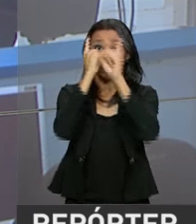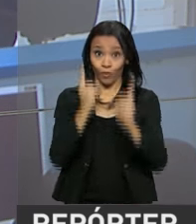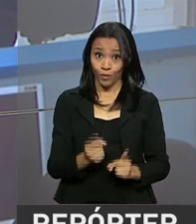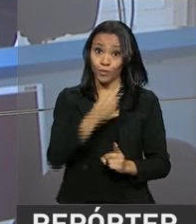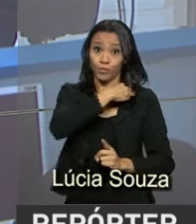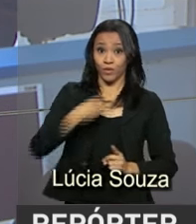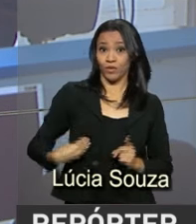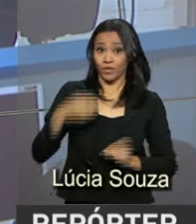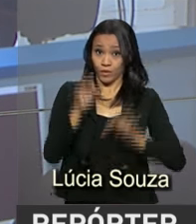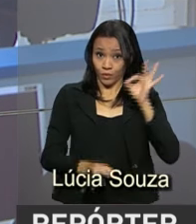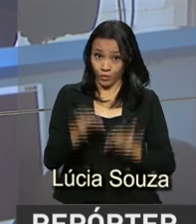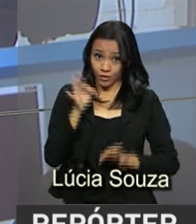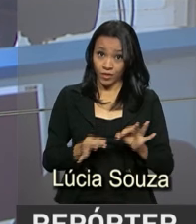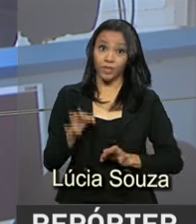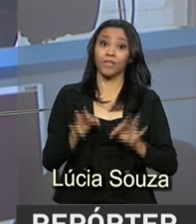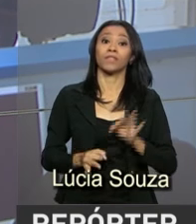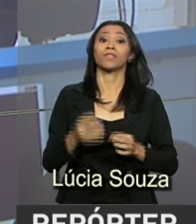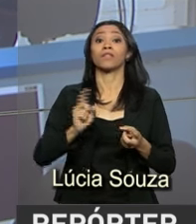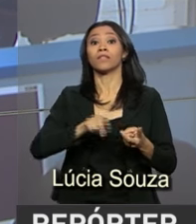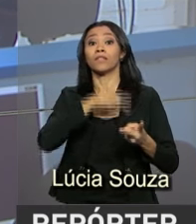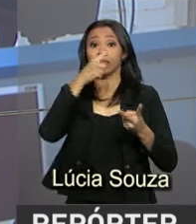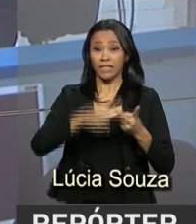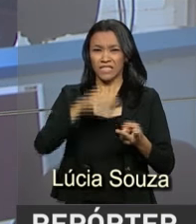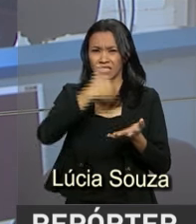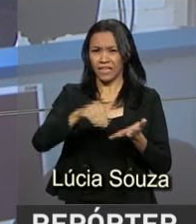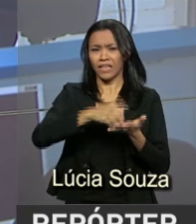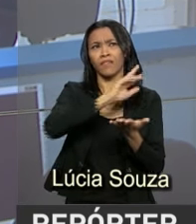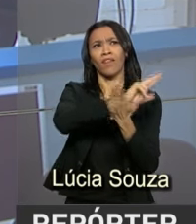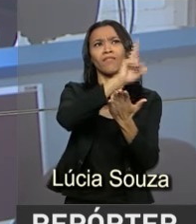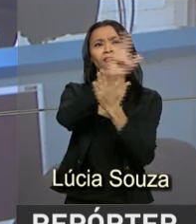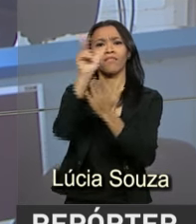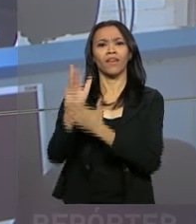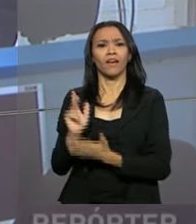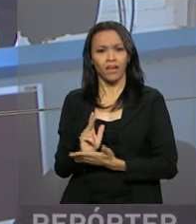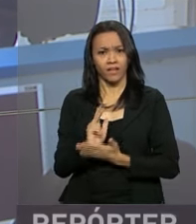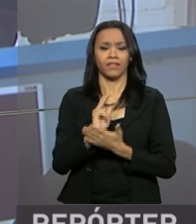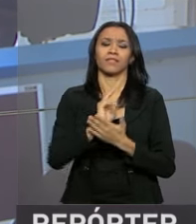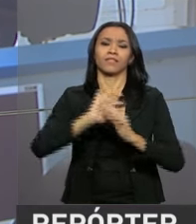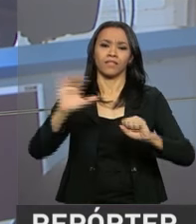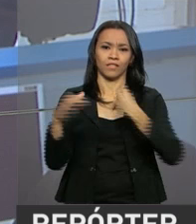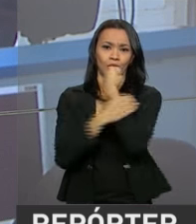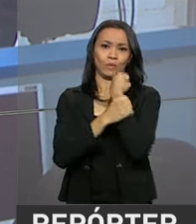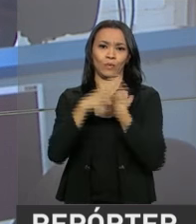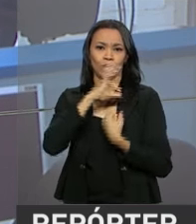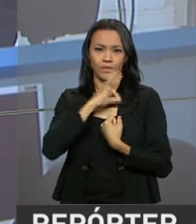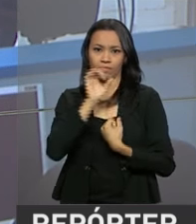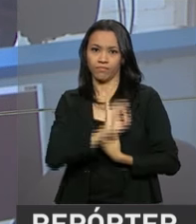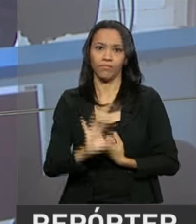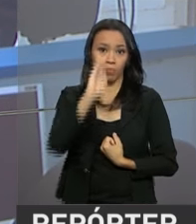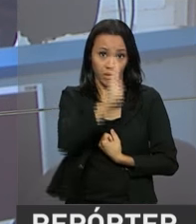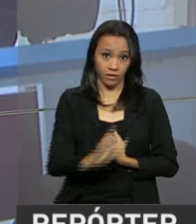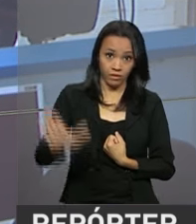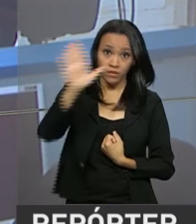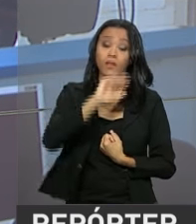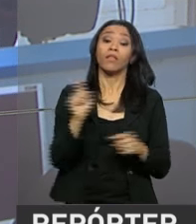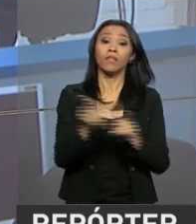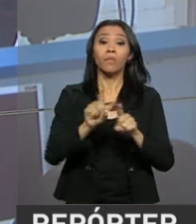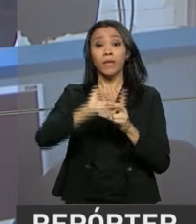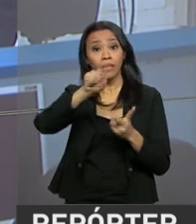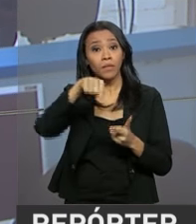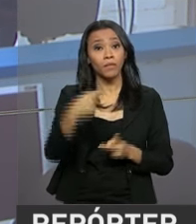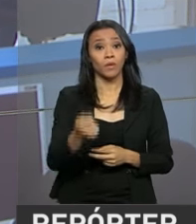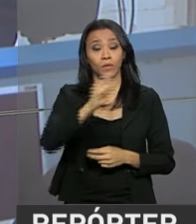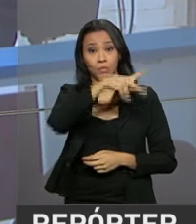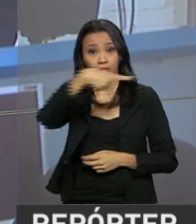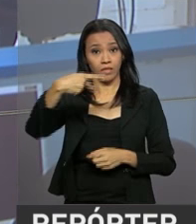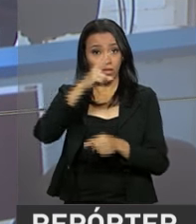o ministro da Justiça, Alexandre de Moraes, e secretários de Segurança Pública de todo o país. O presidente interino Michel Temer também participa